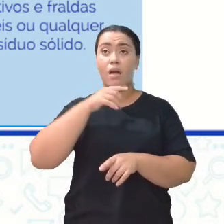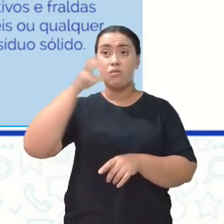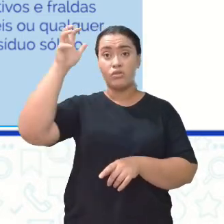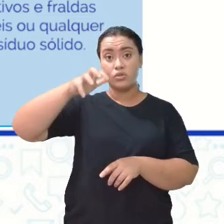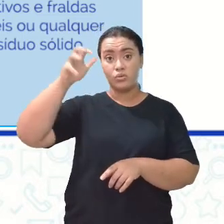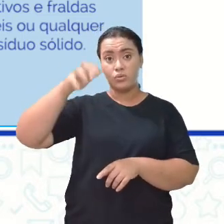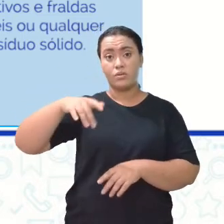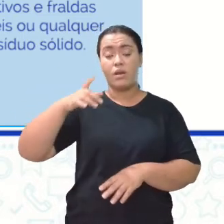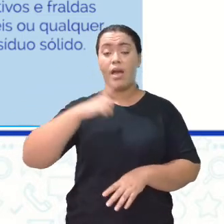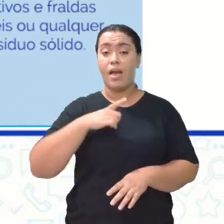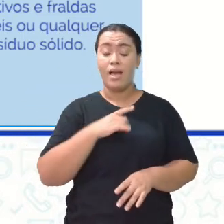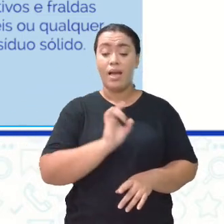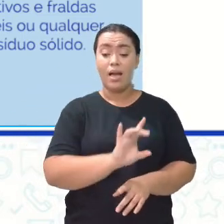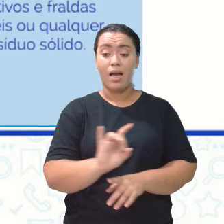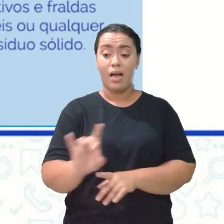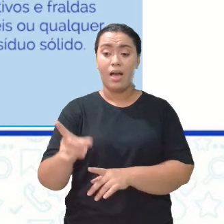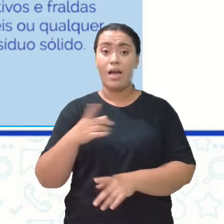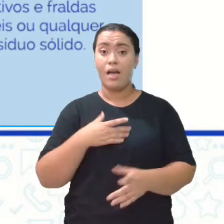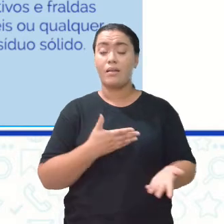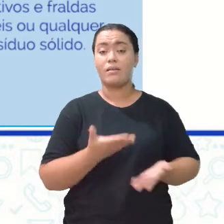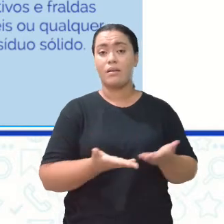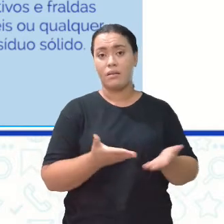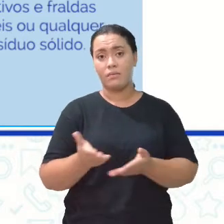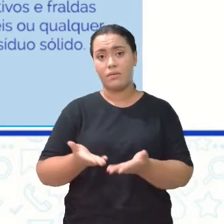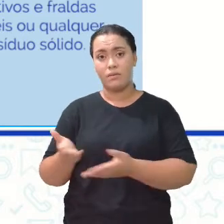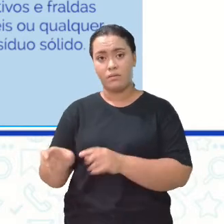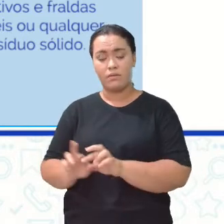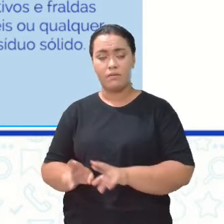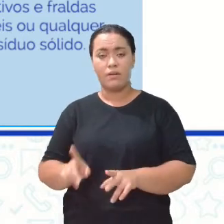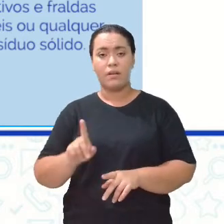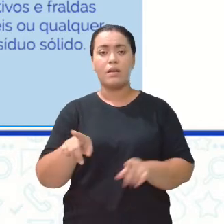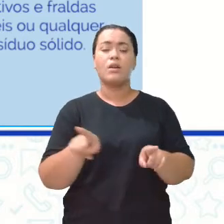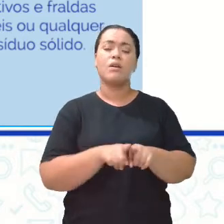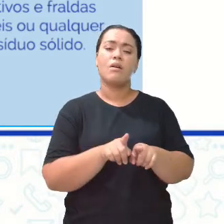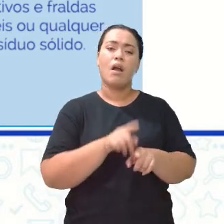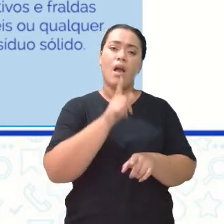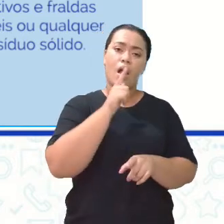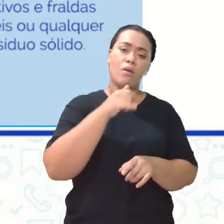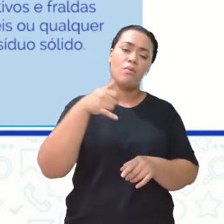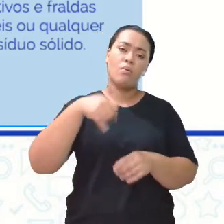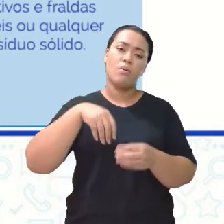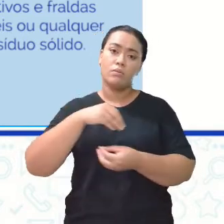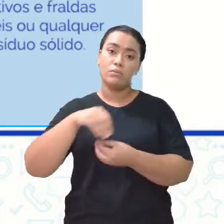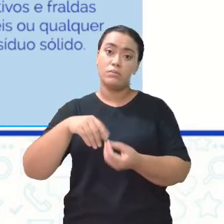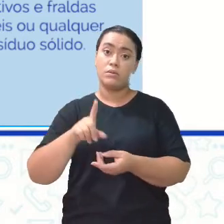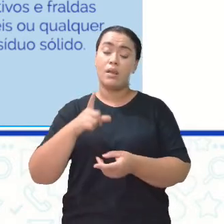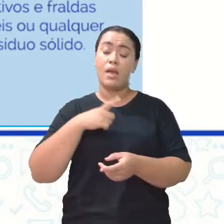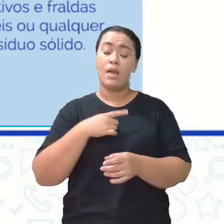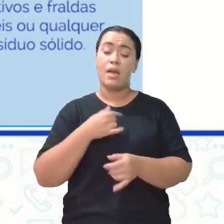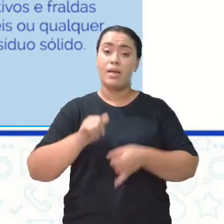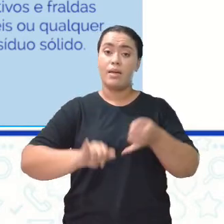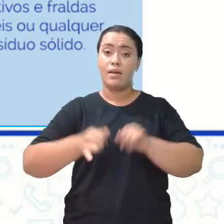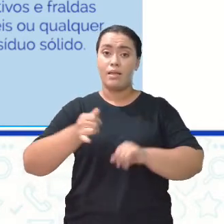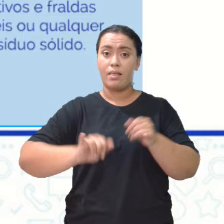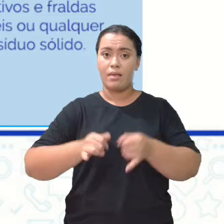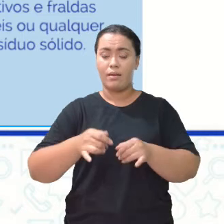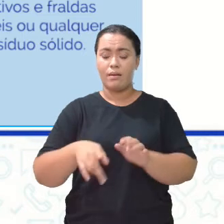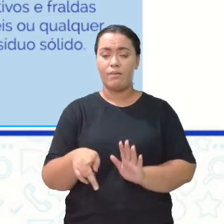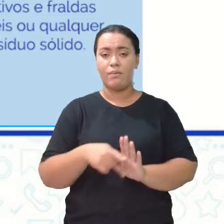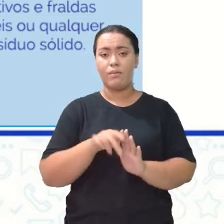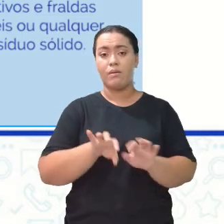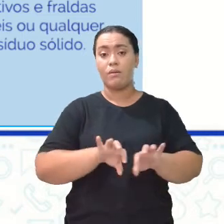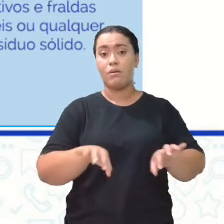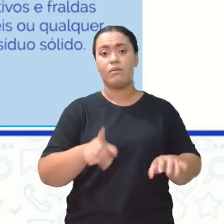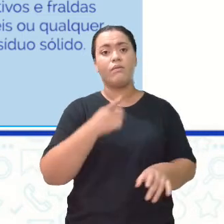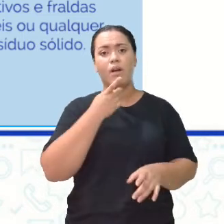um tratamento à disposição específica. Assim como a água e o óleo não se misturam devido às suas propriedades químicas, não é correto